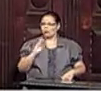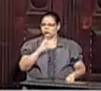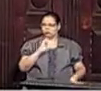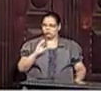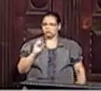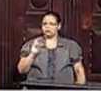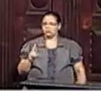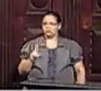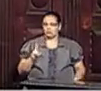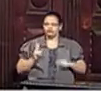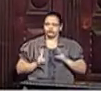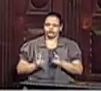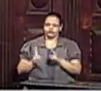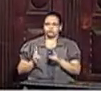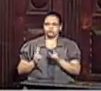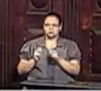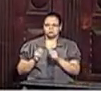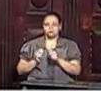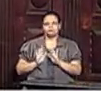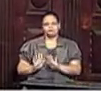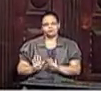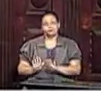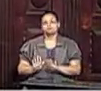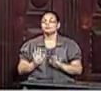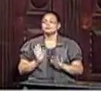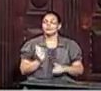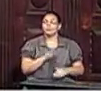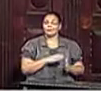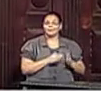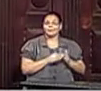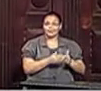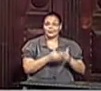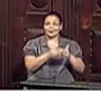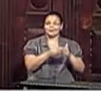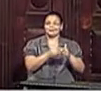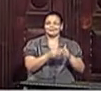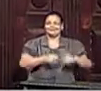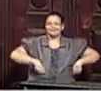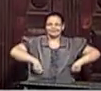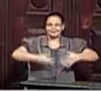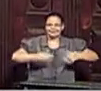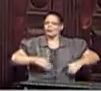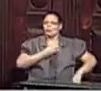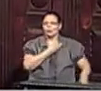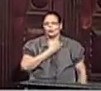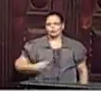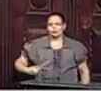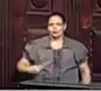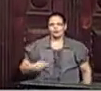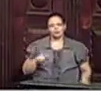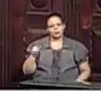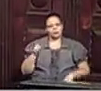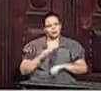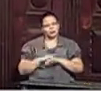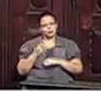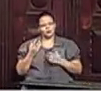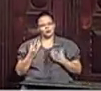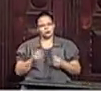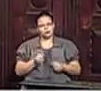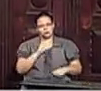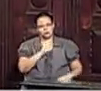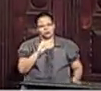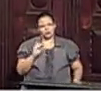CCR, siga, faça. As barcas que dão prejuízo, o governo vai aceitar que a